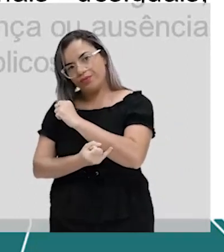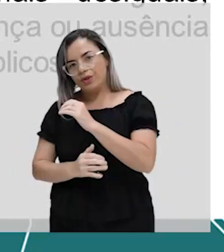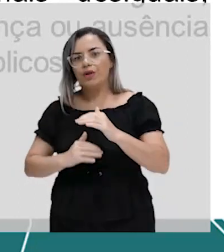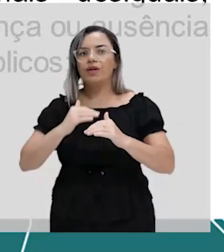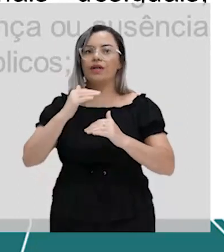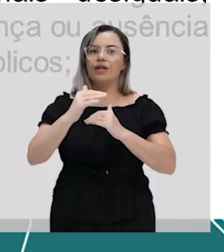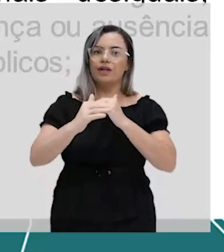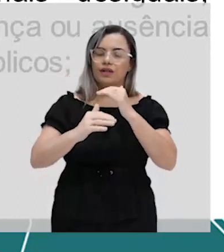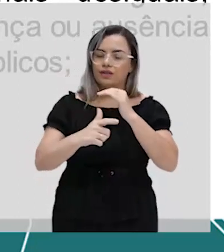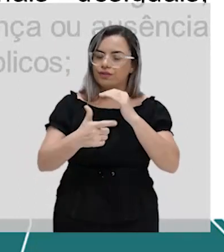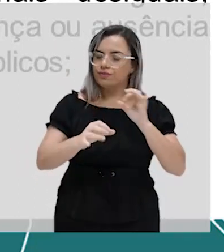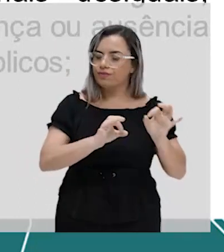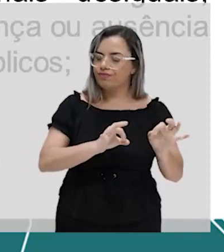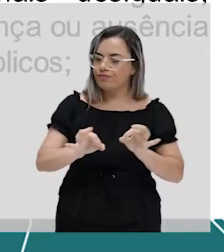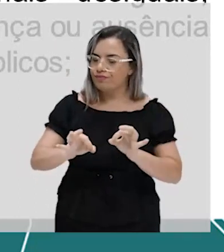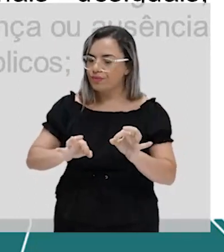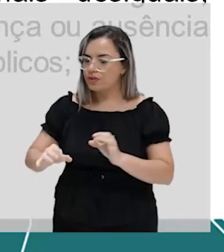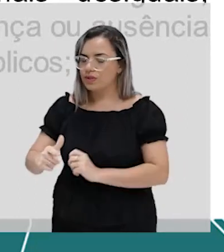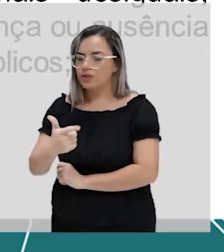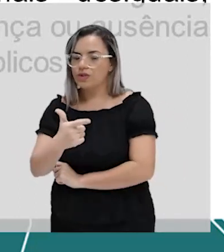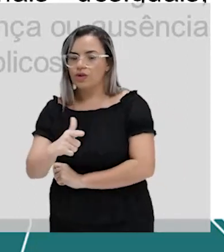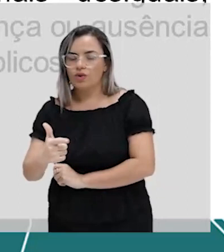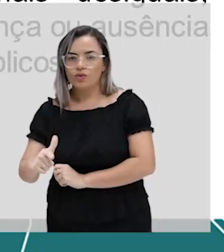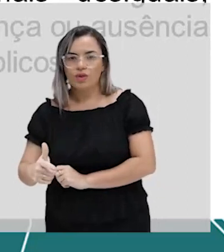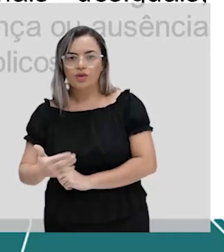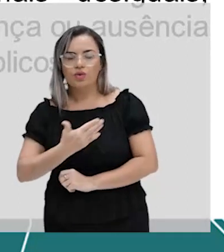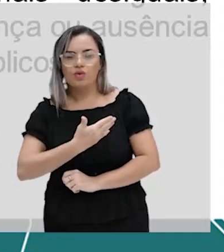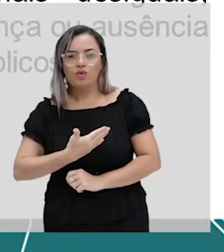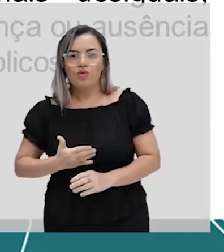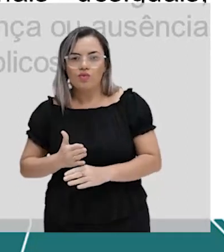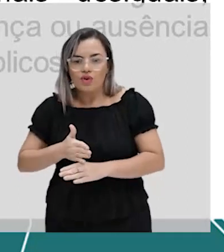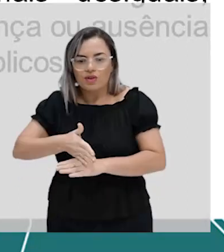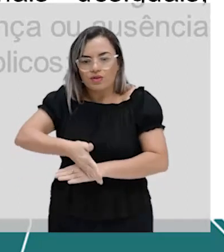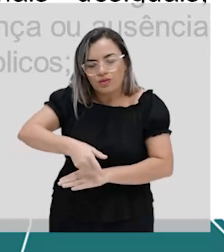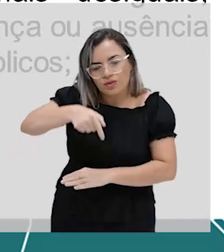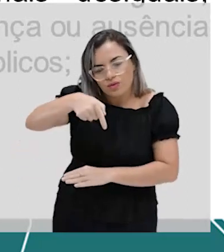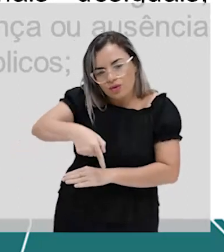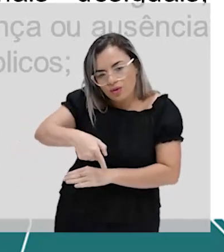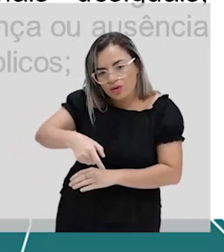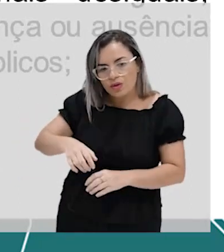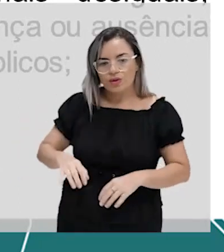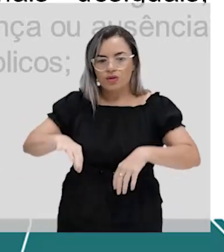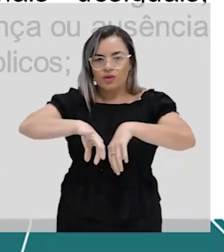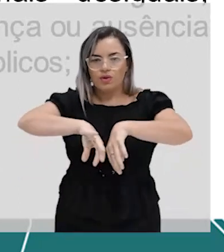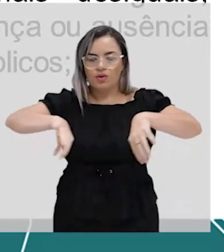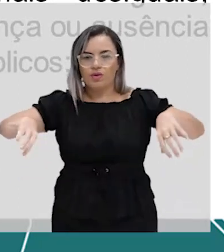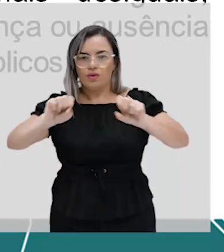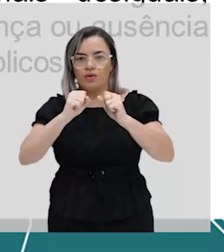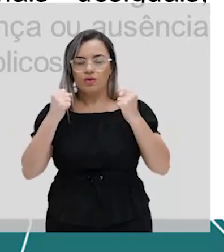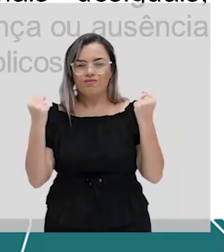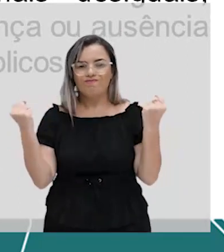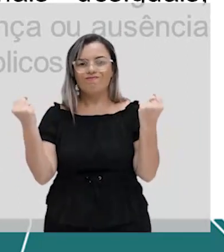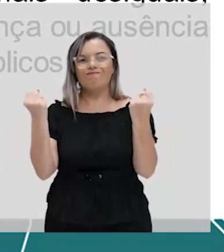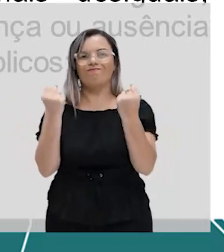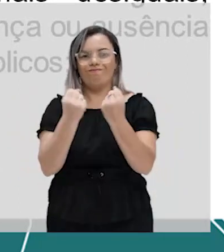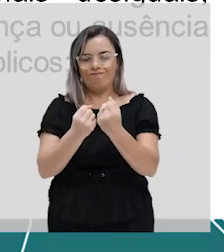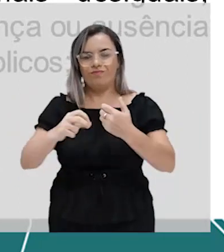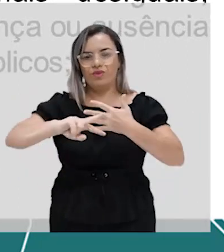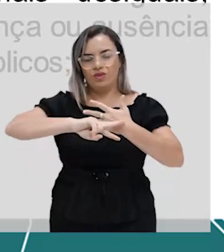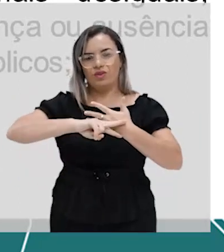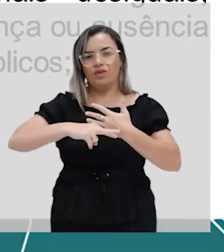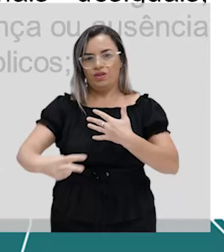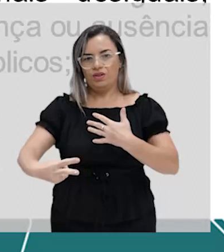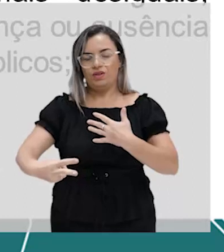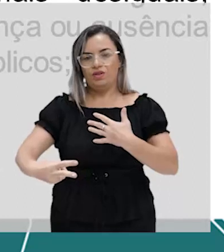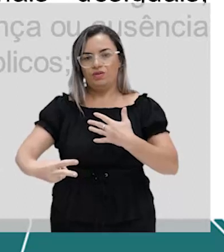sem planejamento, sem a presença efetiva do poder público, que são segregados socioespacialmente, a consequência é tu